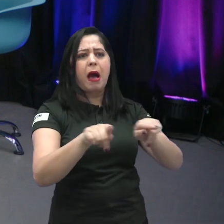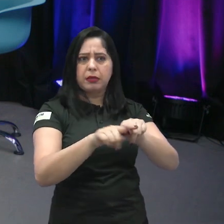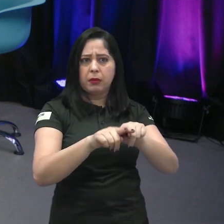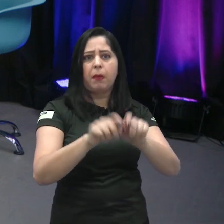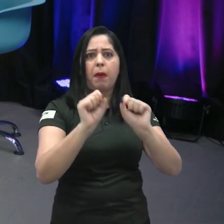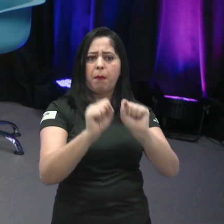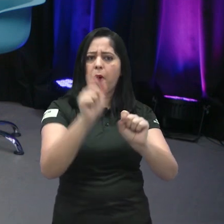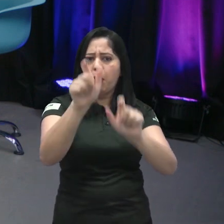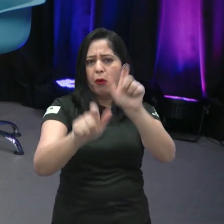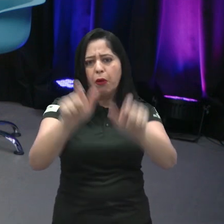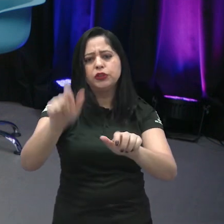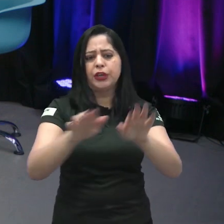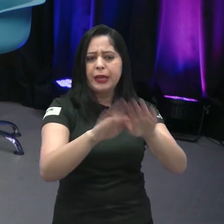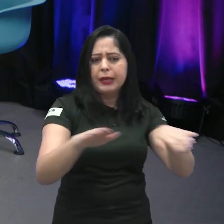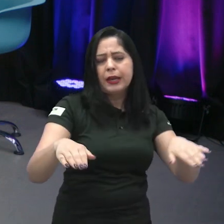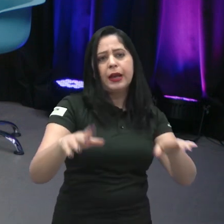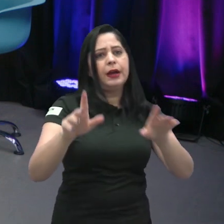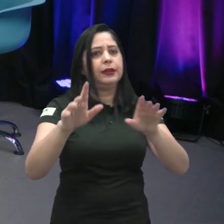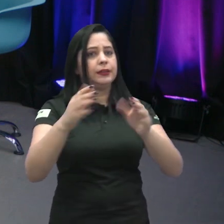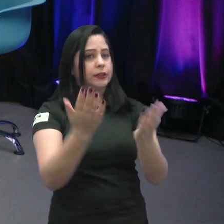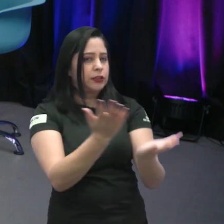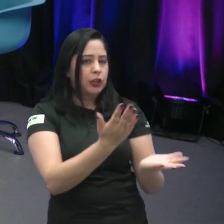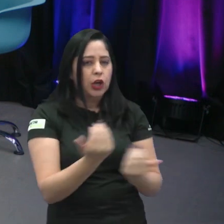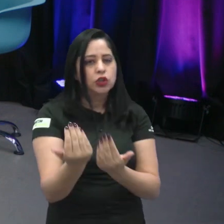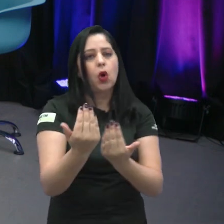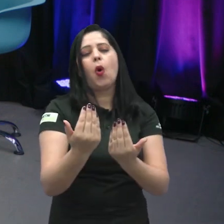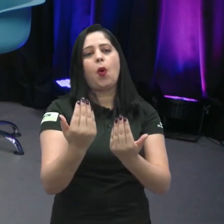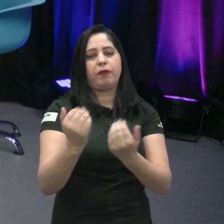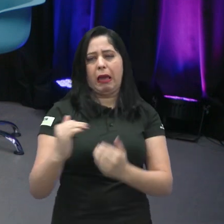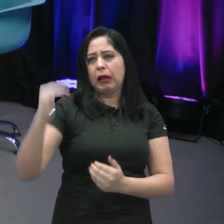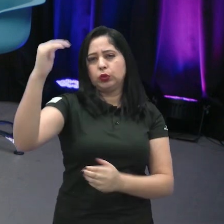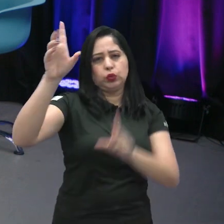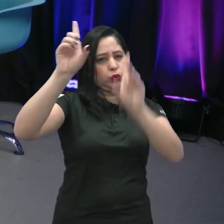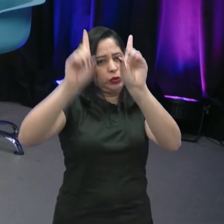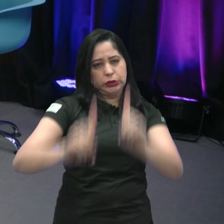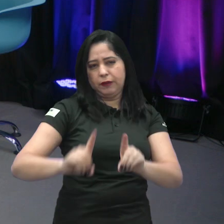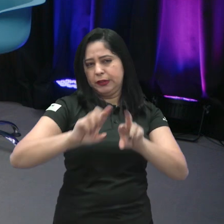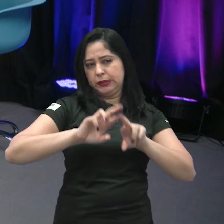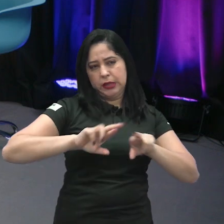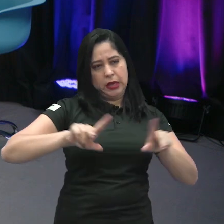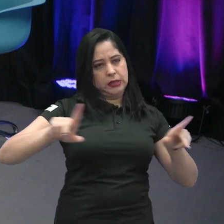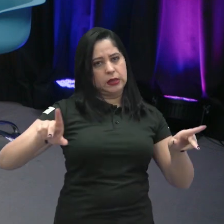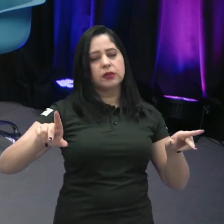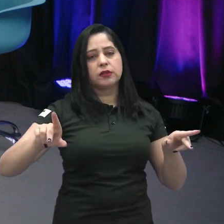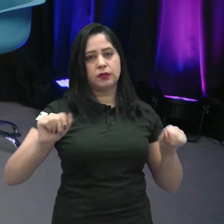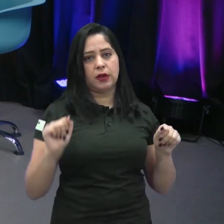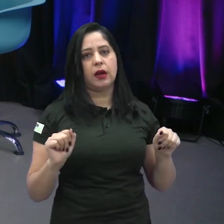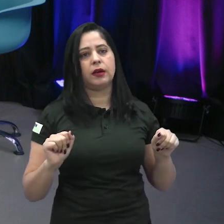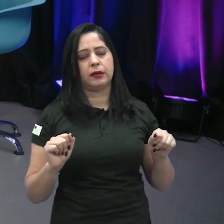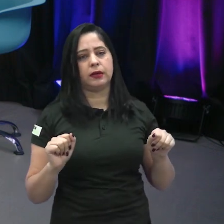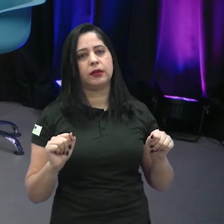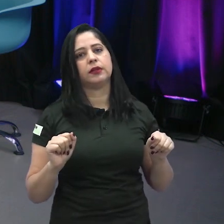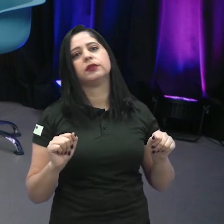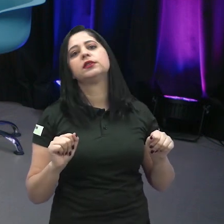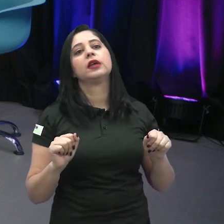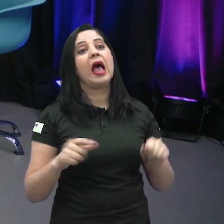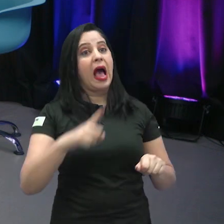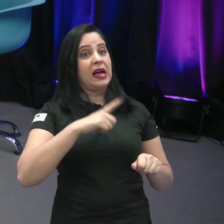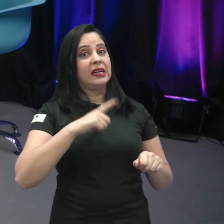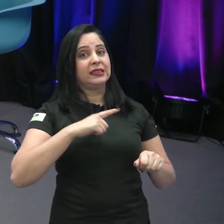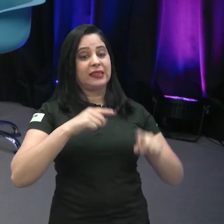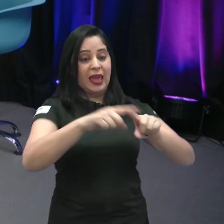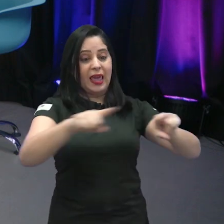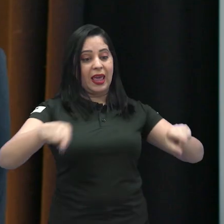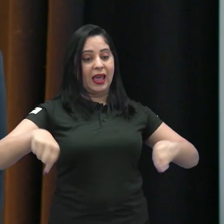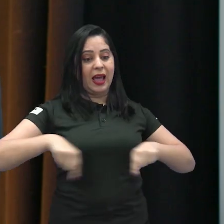as demais crianças, jovens e adultos que possuam algum tipo de deficiência. Em vários poliesportivos da cidade, nós temos as